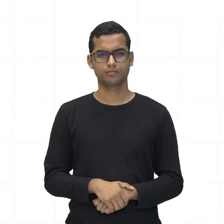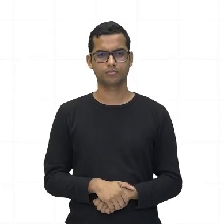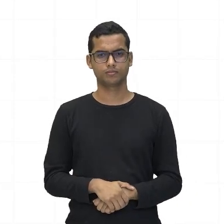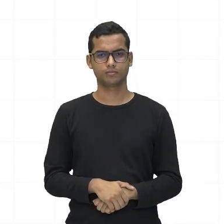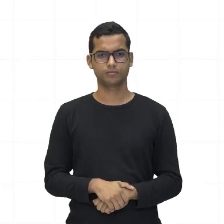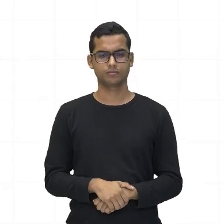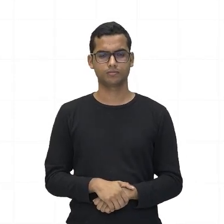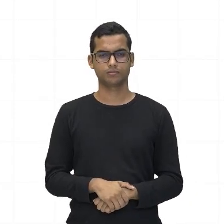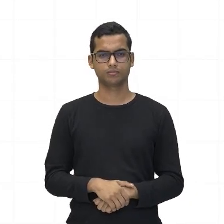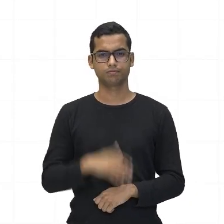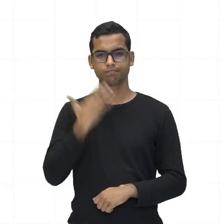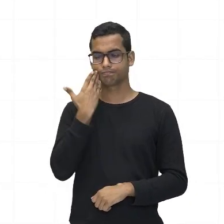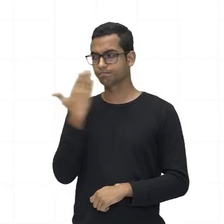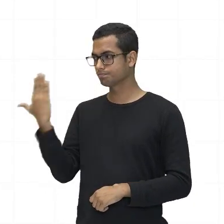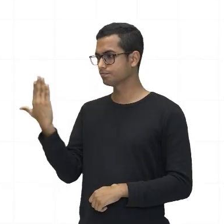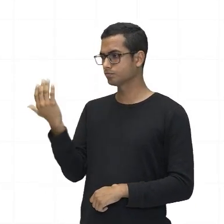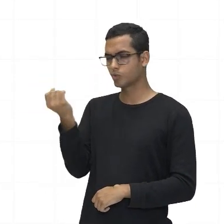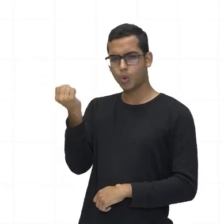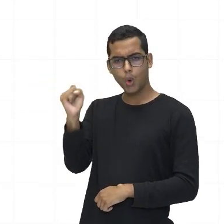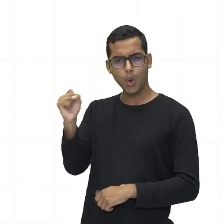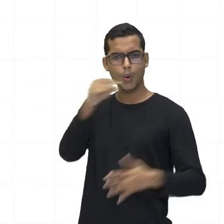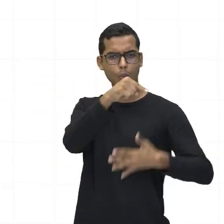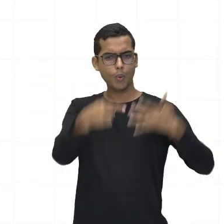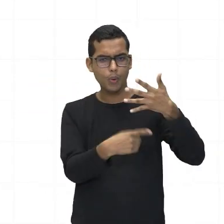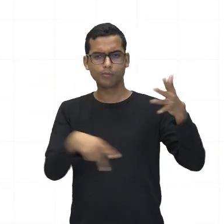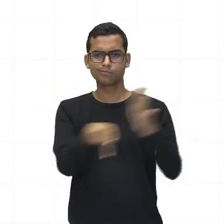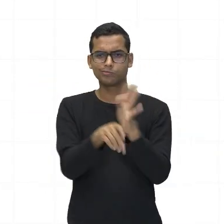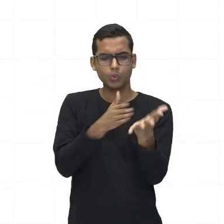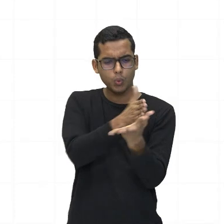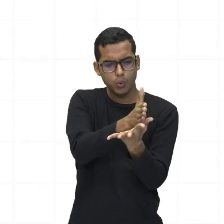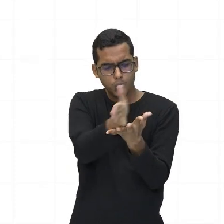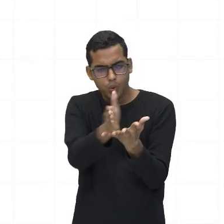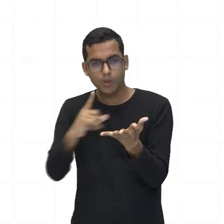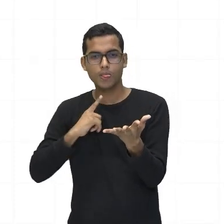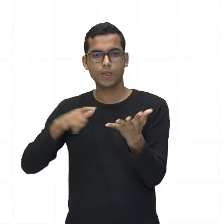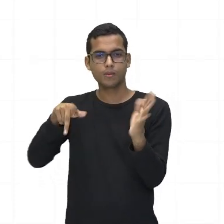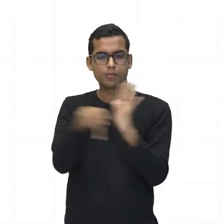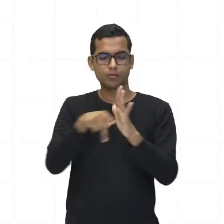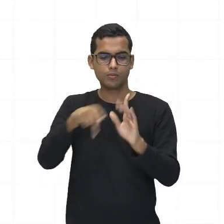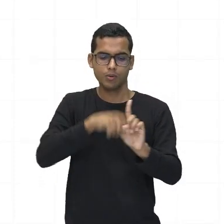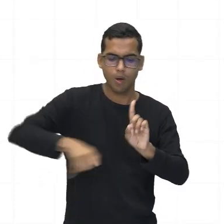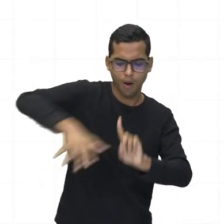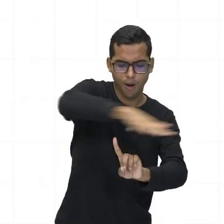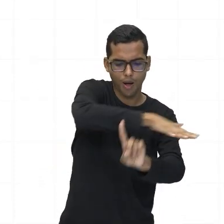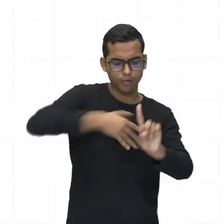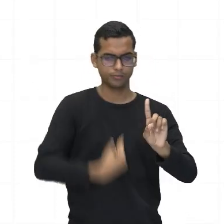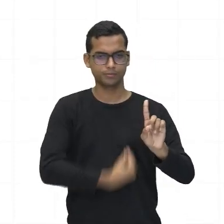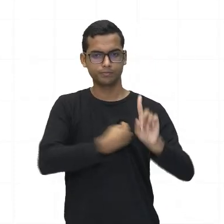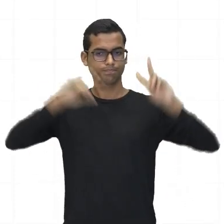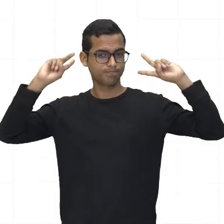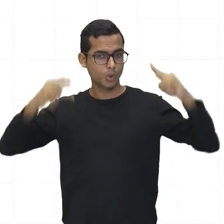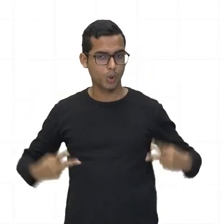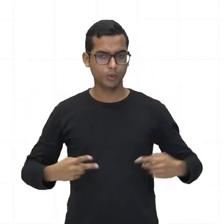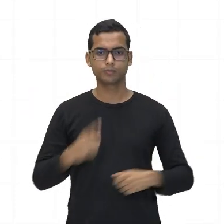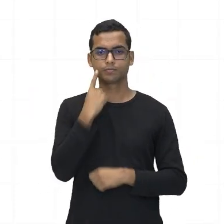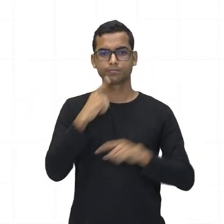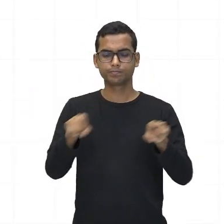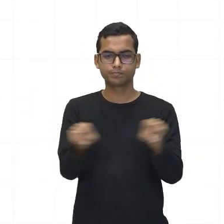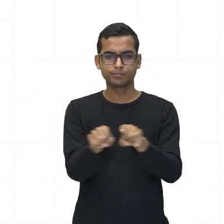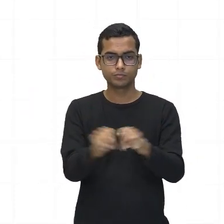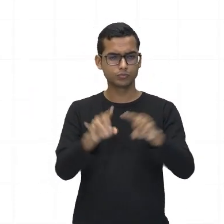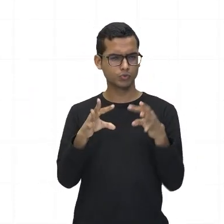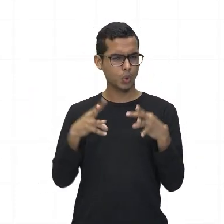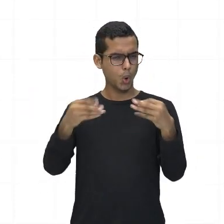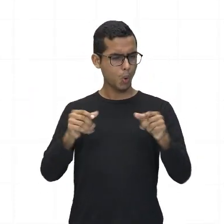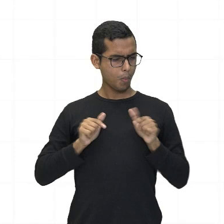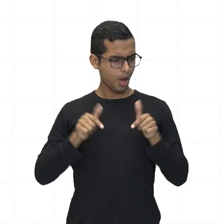correta. Olha como os 8 caminhos permeiam toda a vida do ser humano, né? Tudo que o ser humano faz tem que